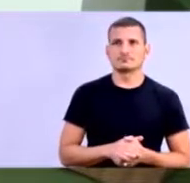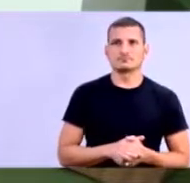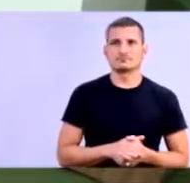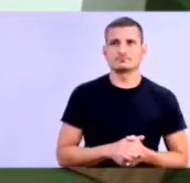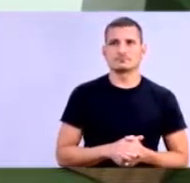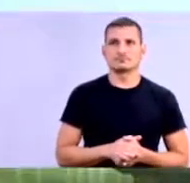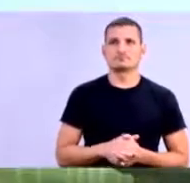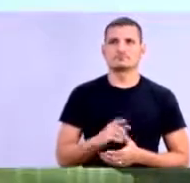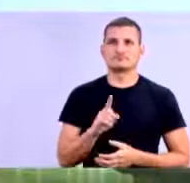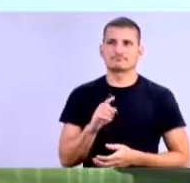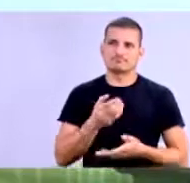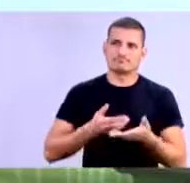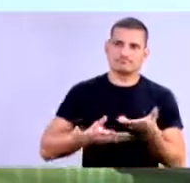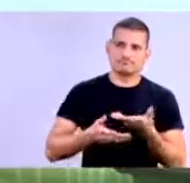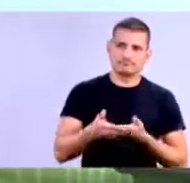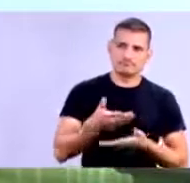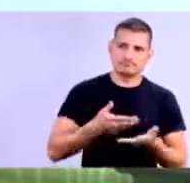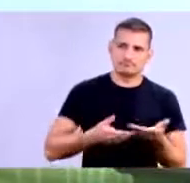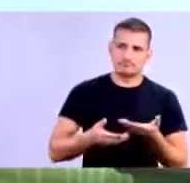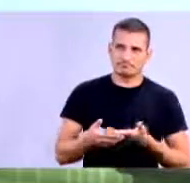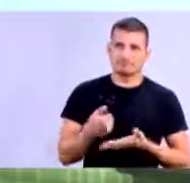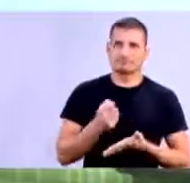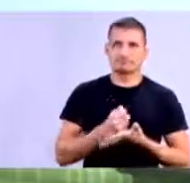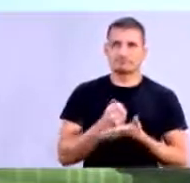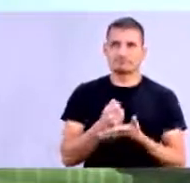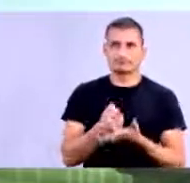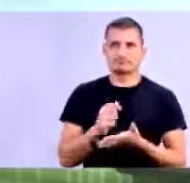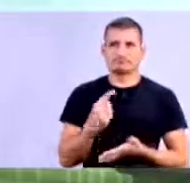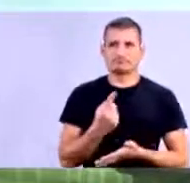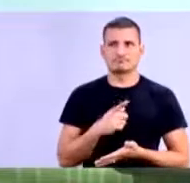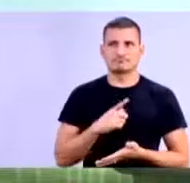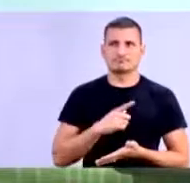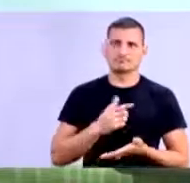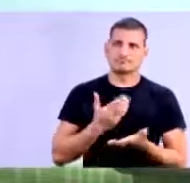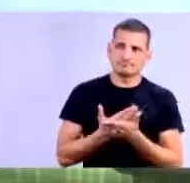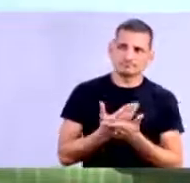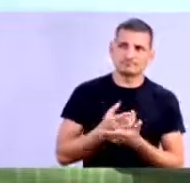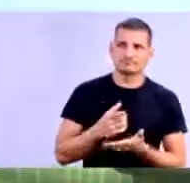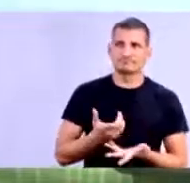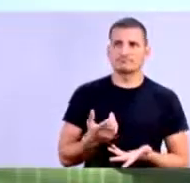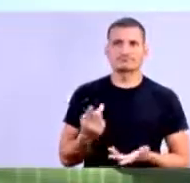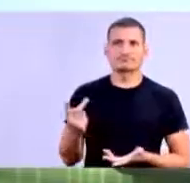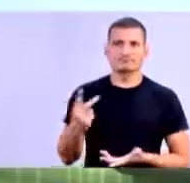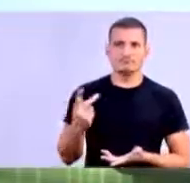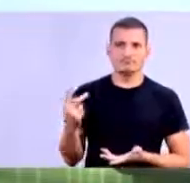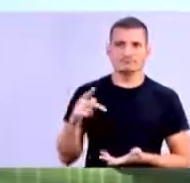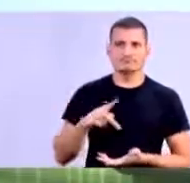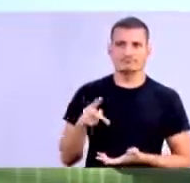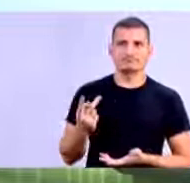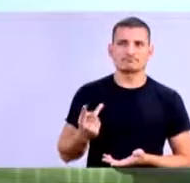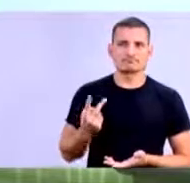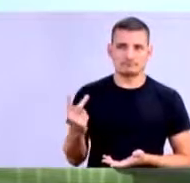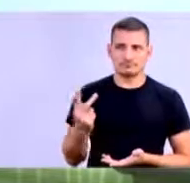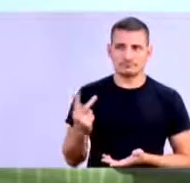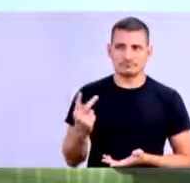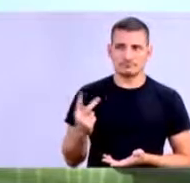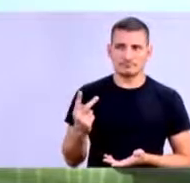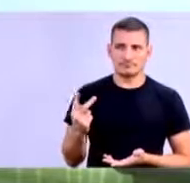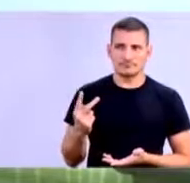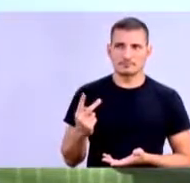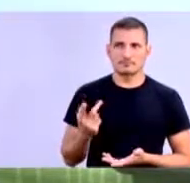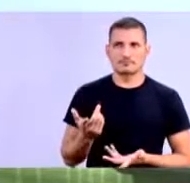essa interação. Essa cooperação, nós estamos cooperando, estamos estudando. Eu e a professora estamos aqui